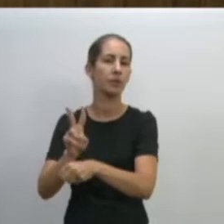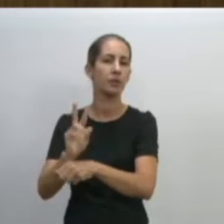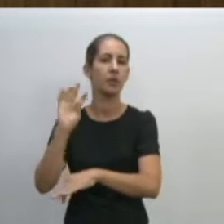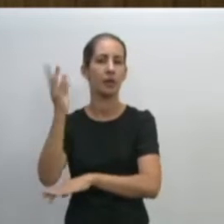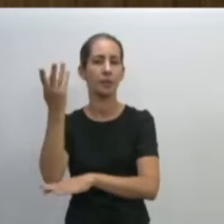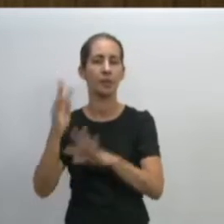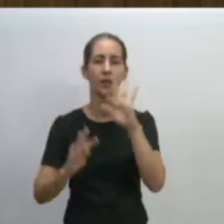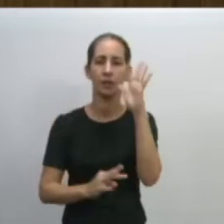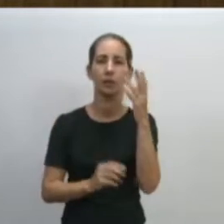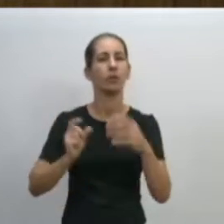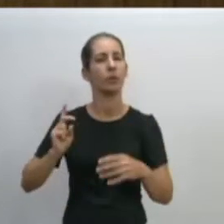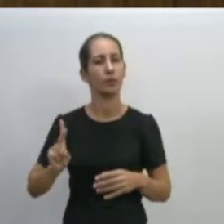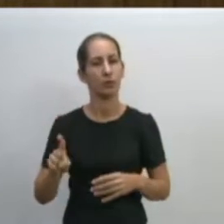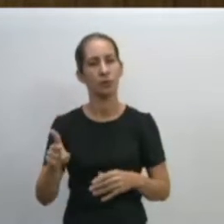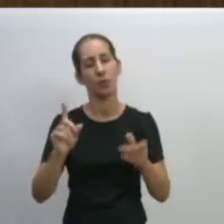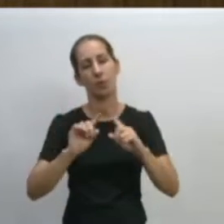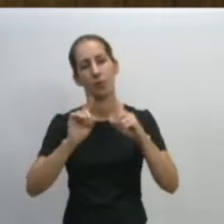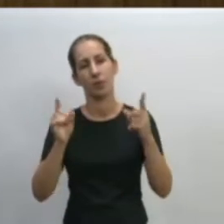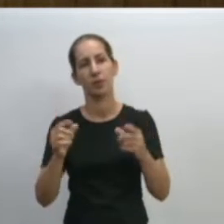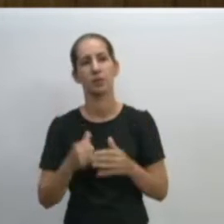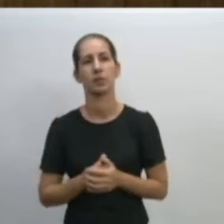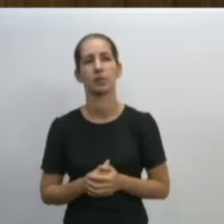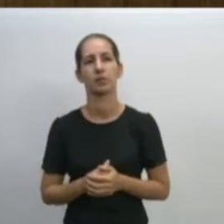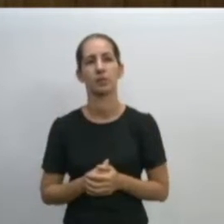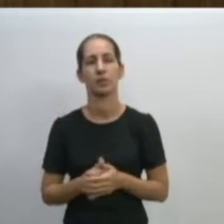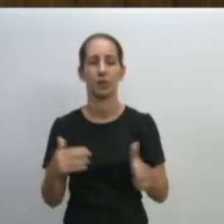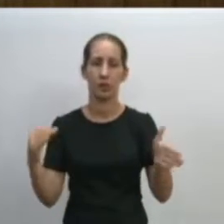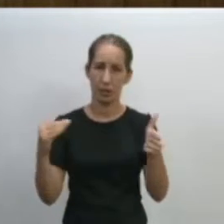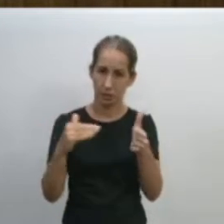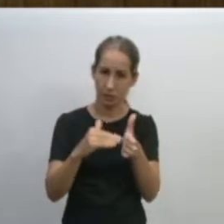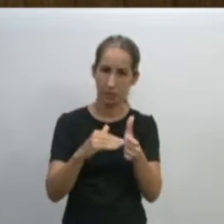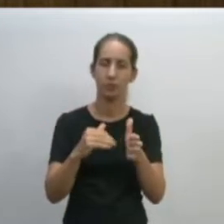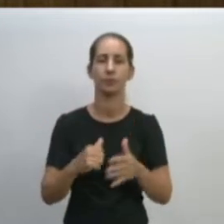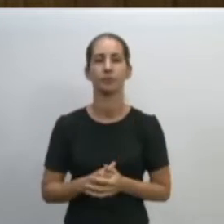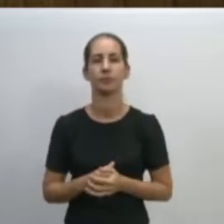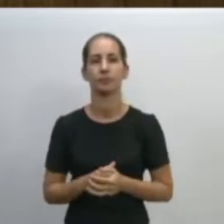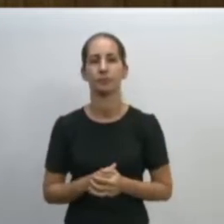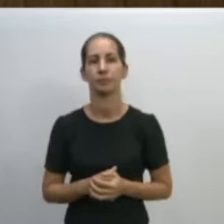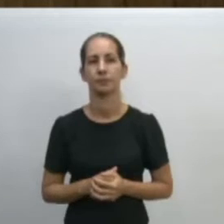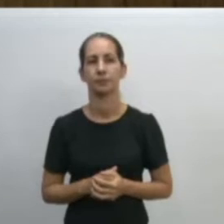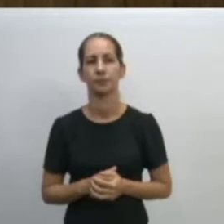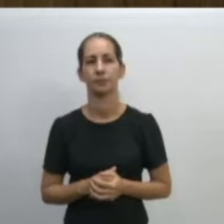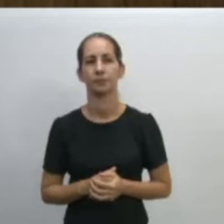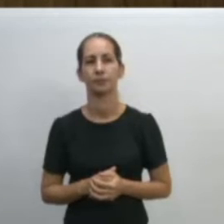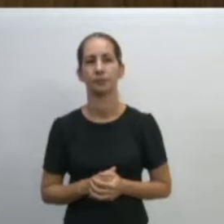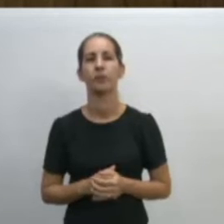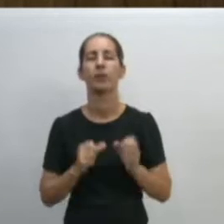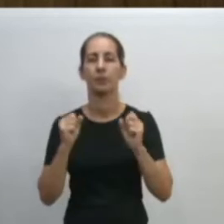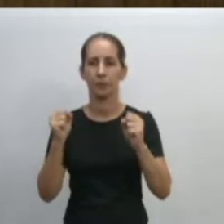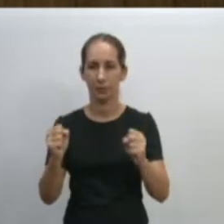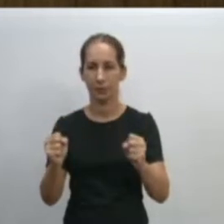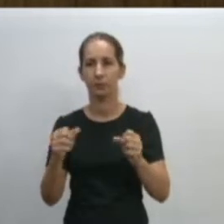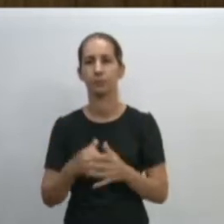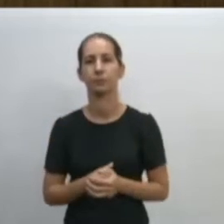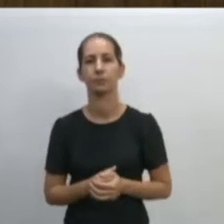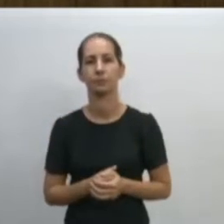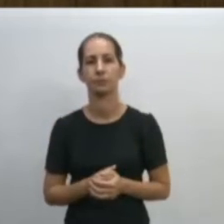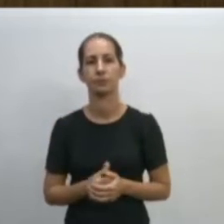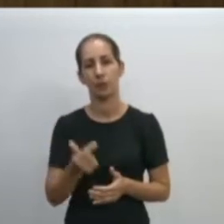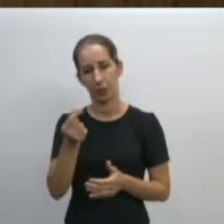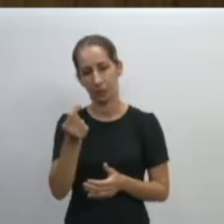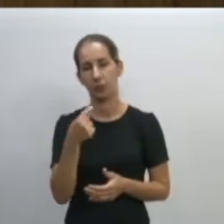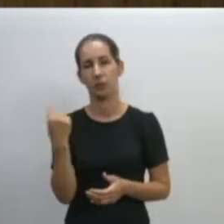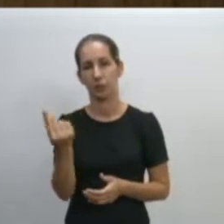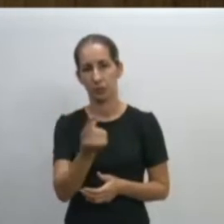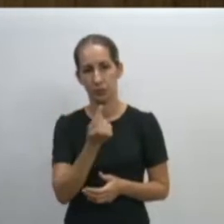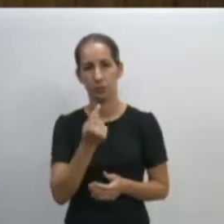ambiental, continuou, mas sendo de uso restrito, e aí dando a possibilidade, né, a partir de uma emenda